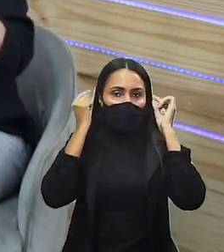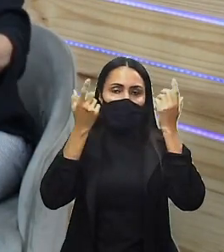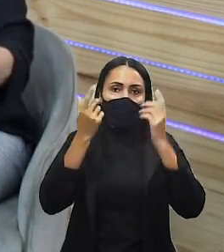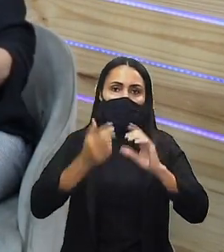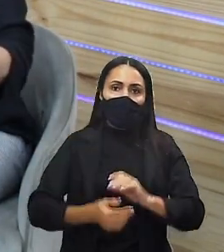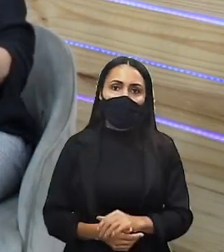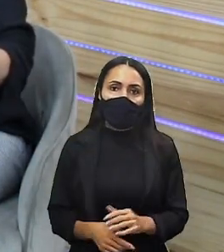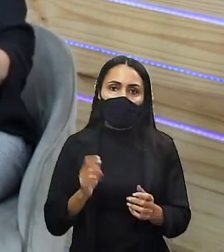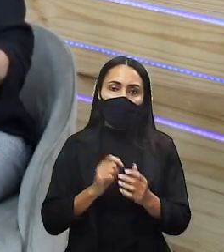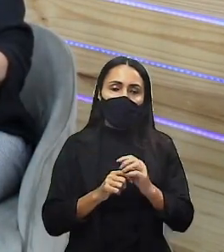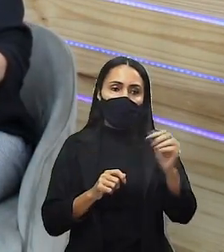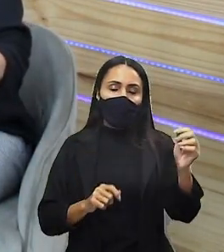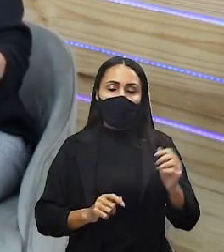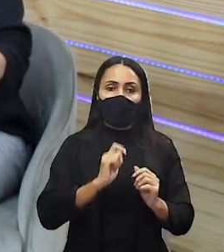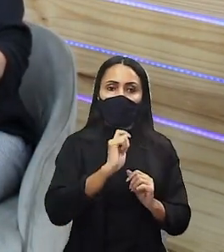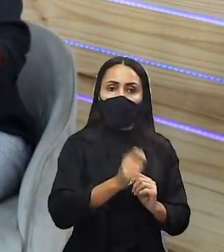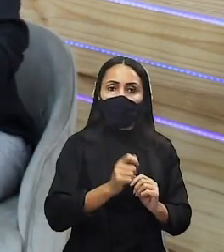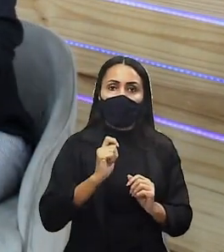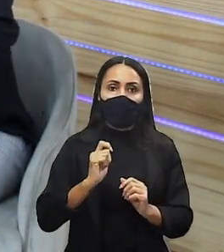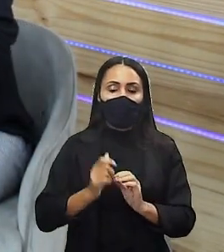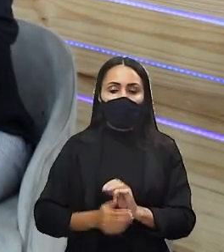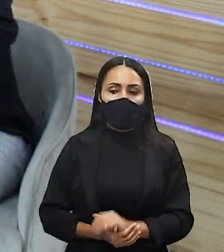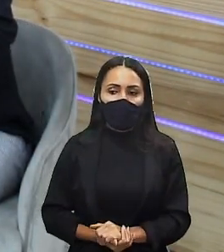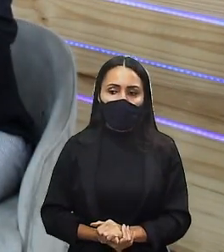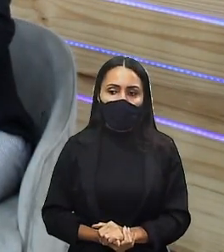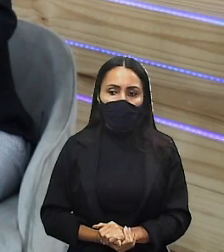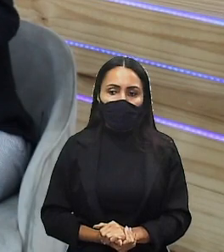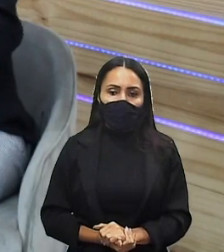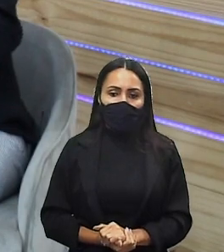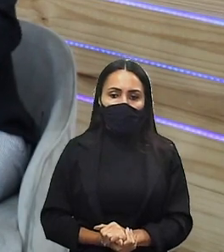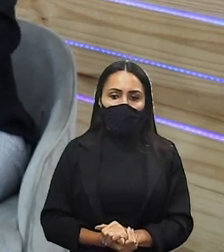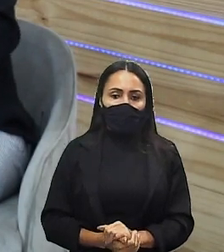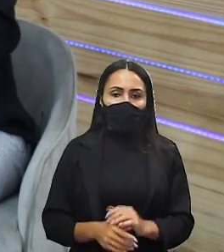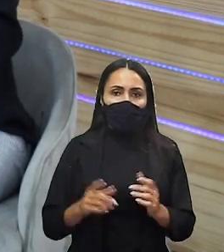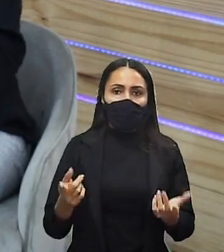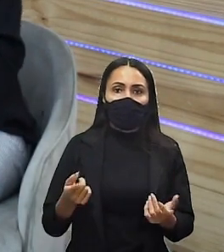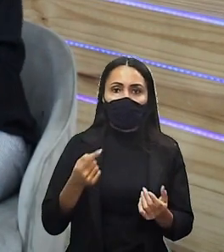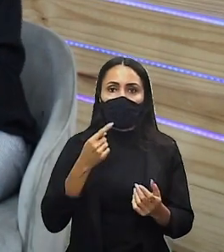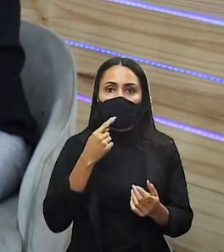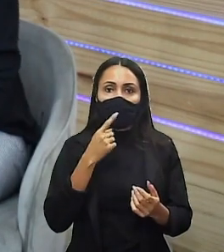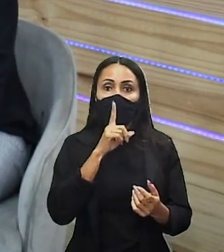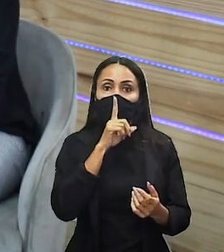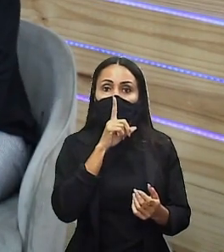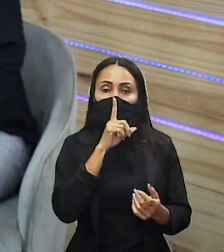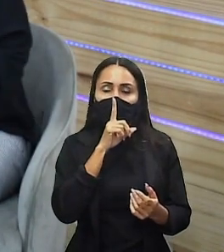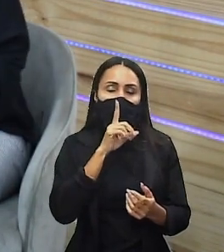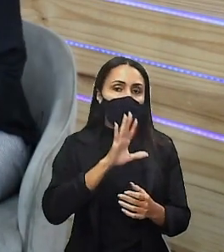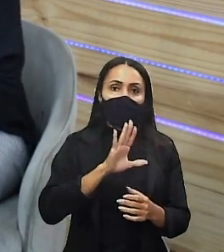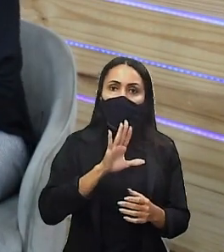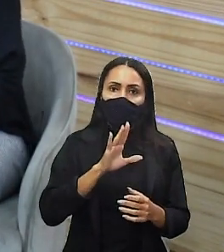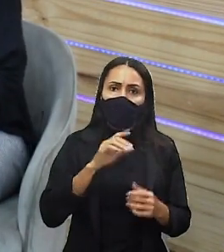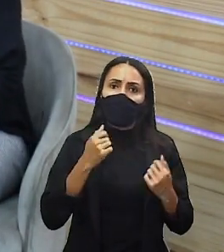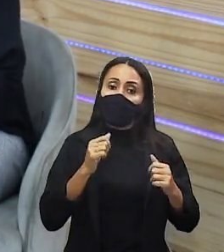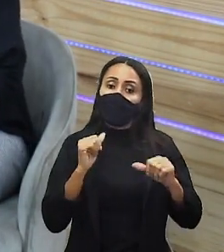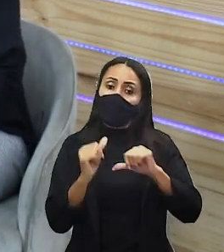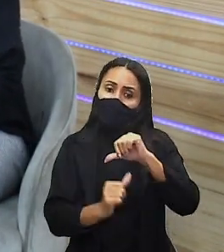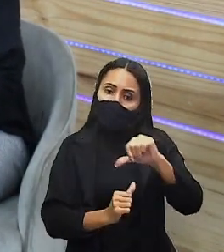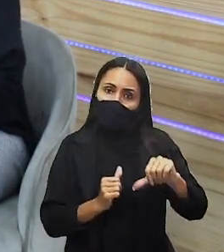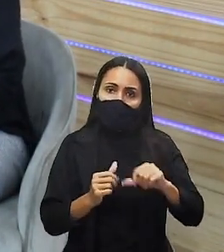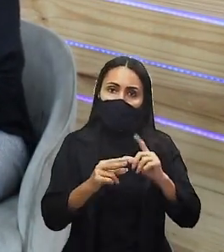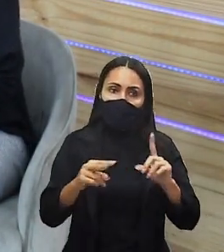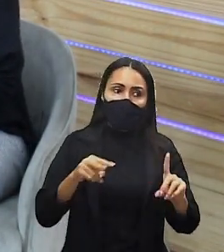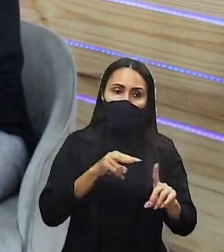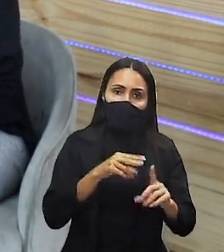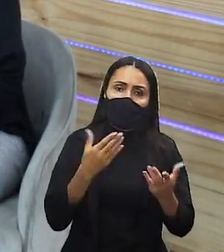uma vara na mão, ou então com o dedo na boca dizendo silêncio. Não, a gente tem que mudar essa perspectiva